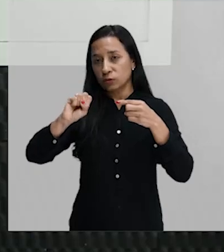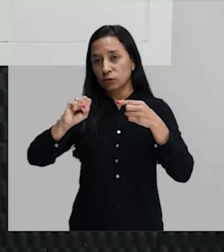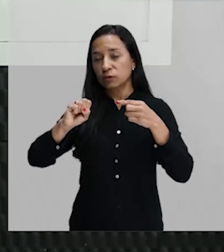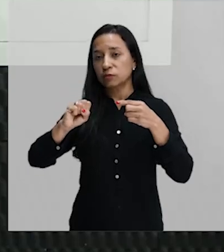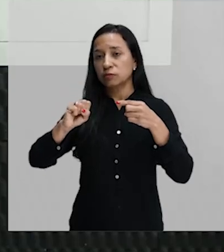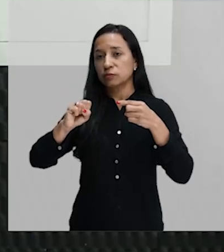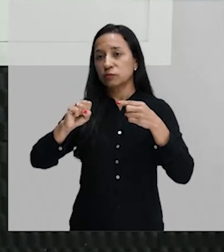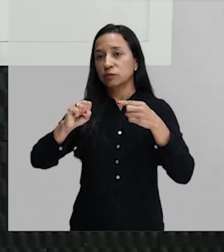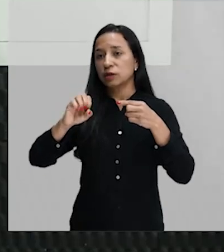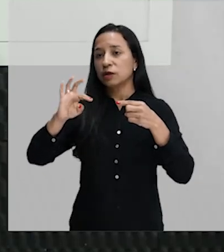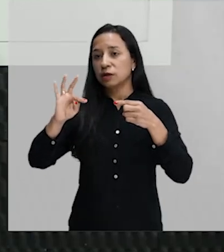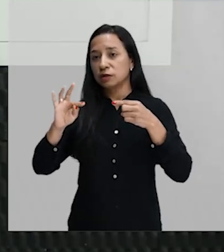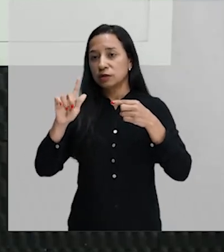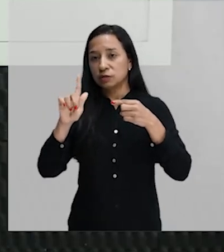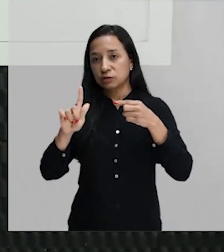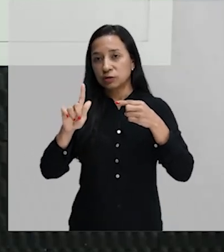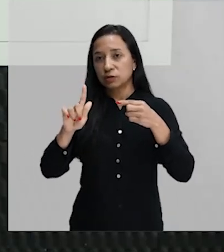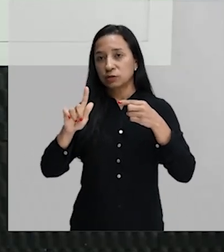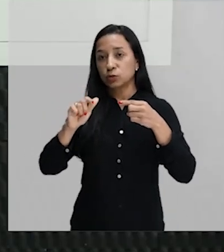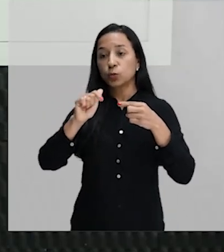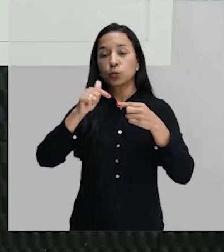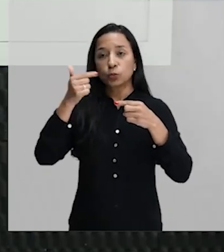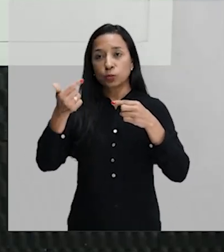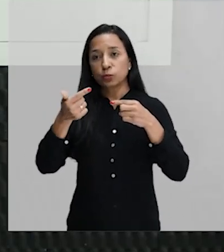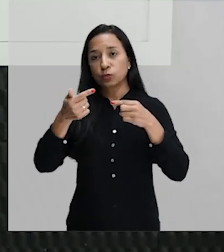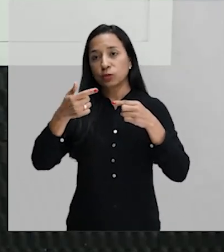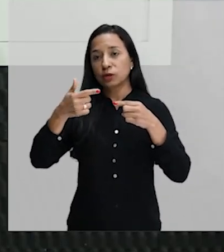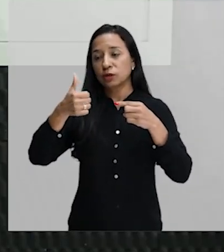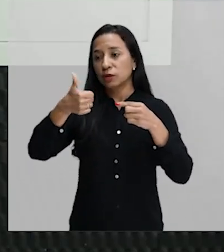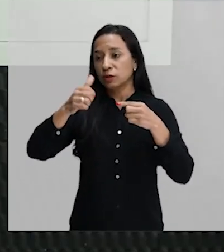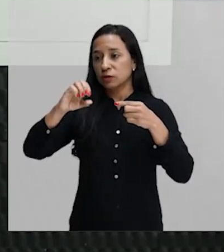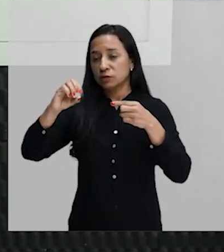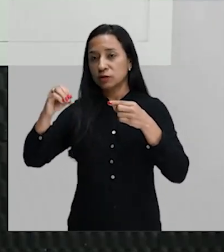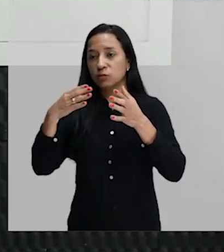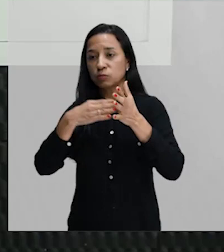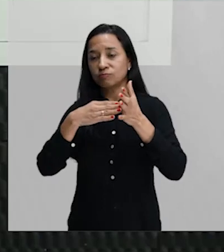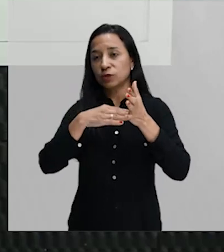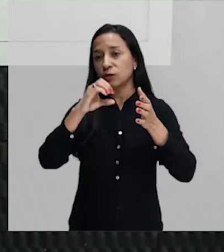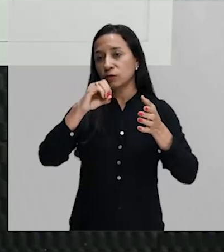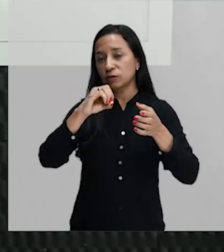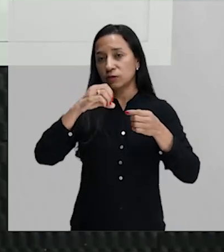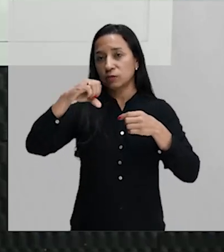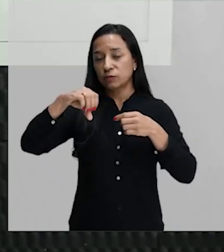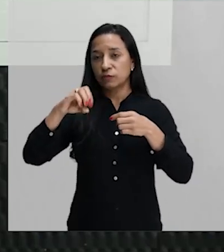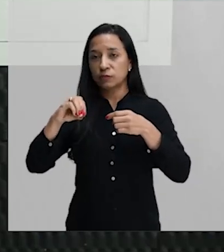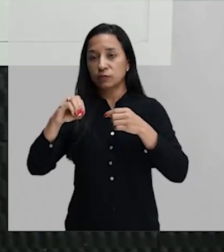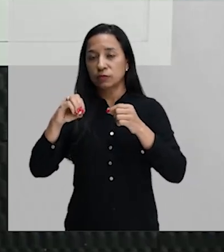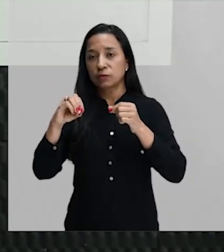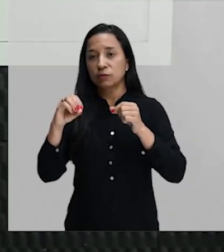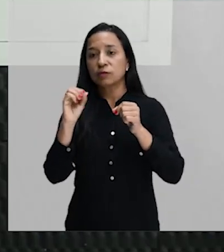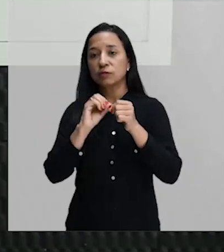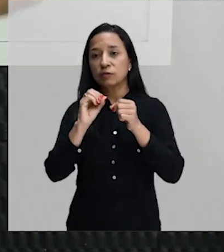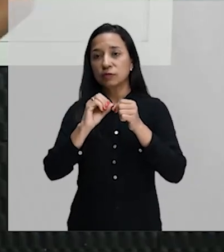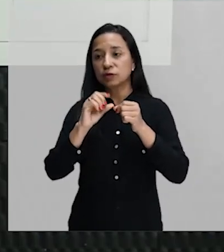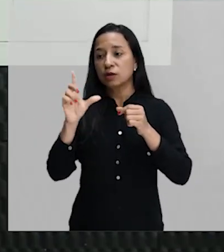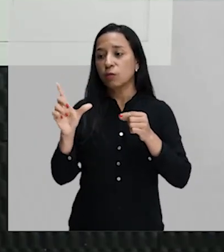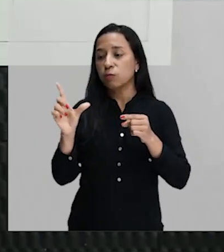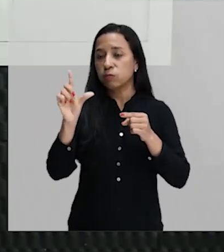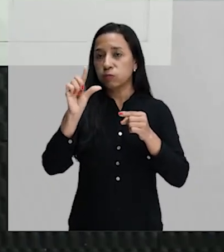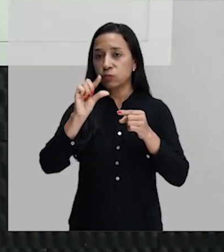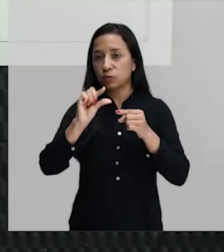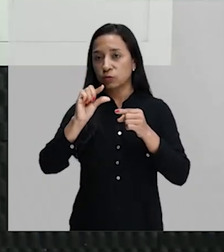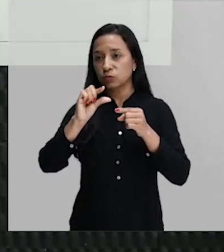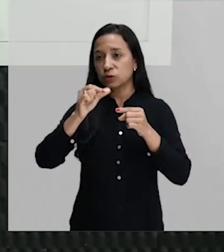arcos de 30, 45 e 60 que estão aqui no de 0 até 90. Tá? Então, o que a gente vai fazer? Reduzir